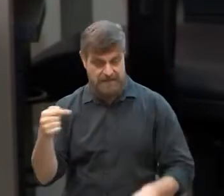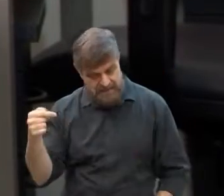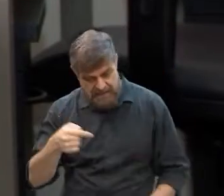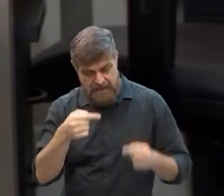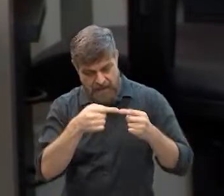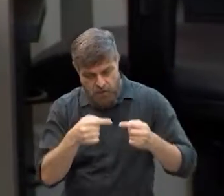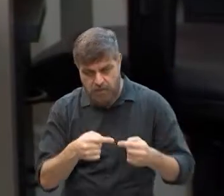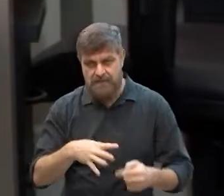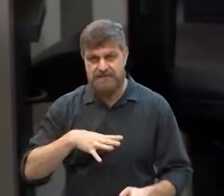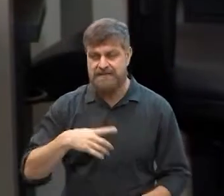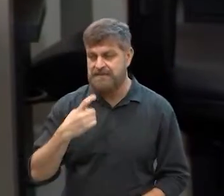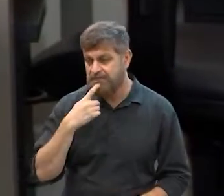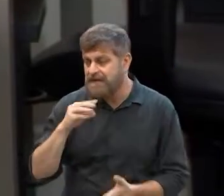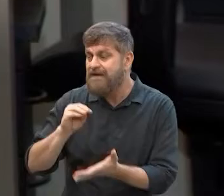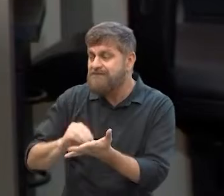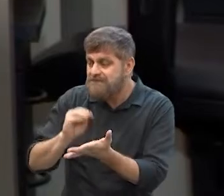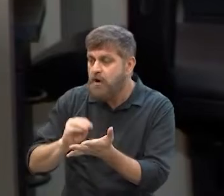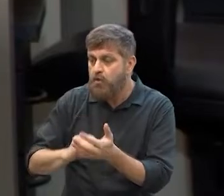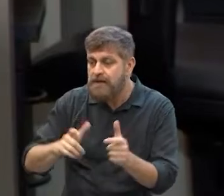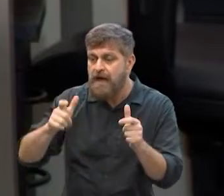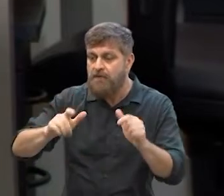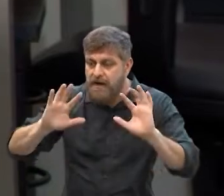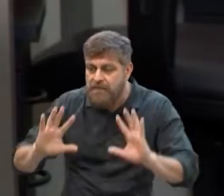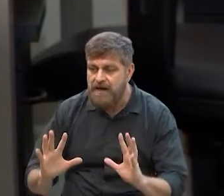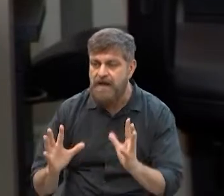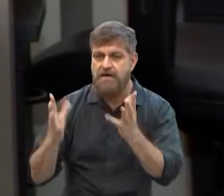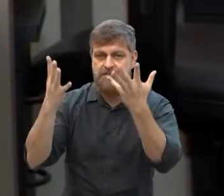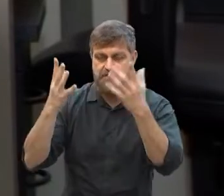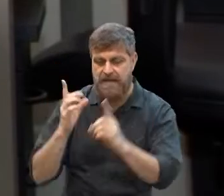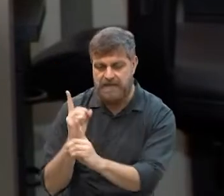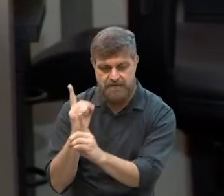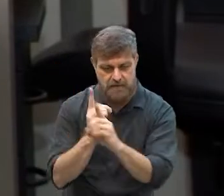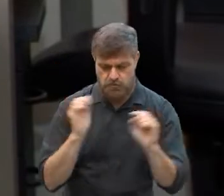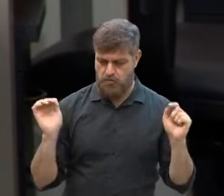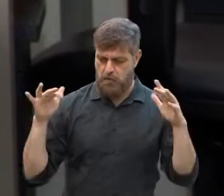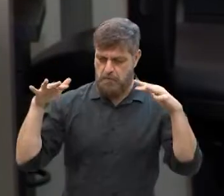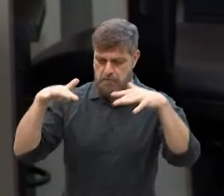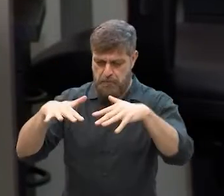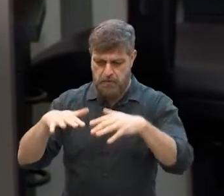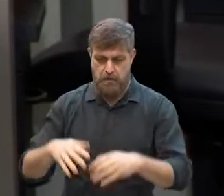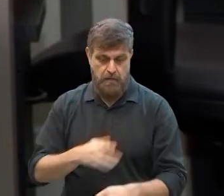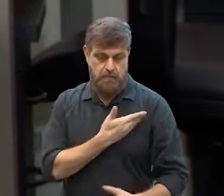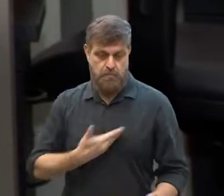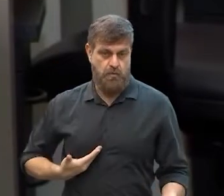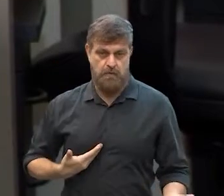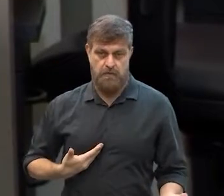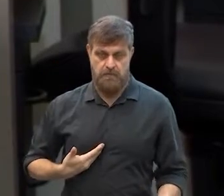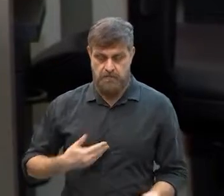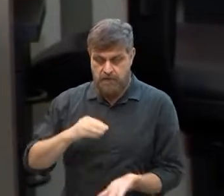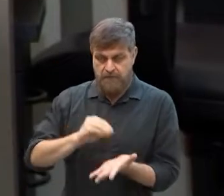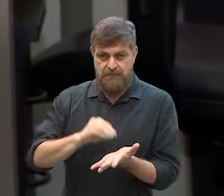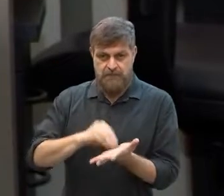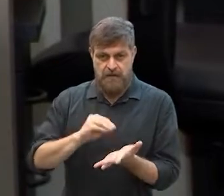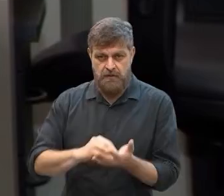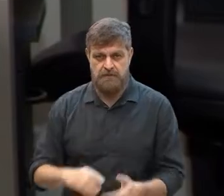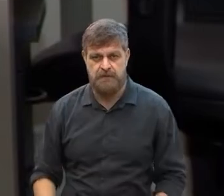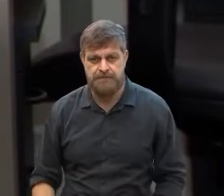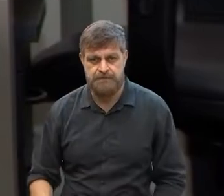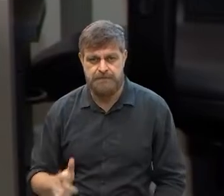Né? Campinas carece muito de espaços desse tipo, né? Que acabam